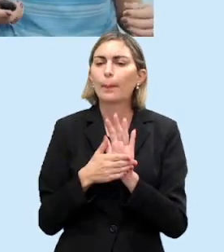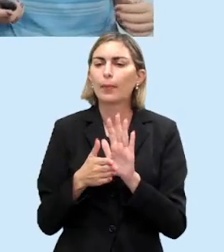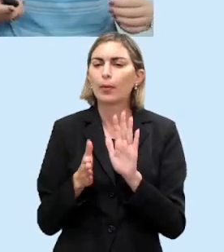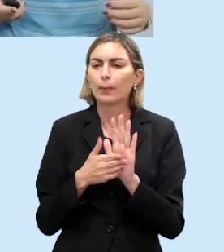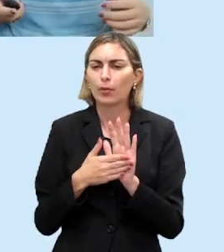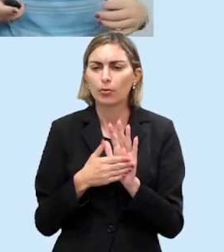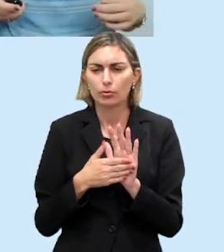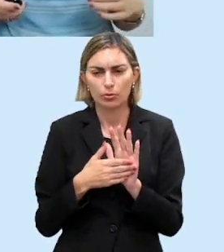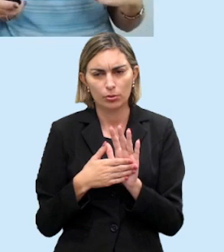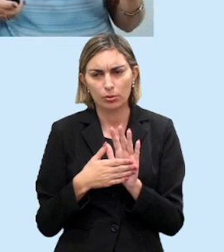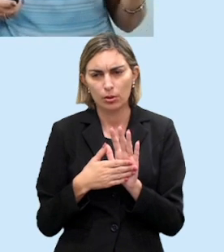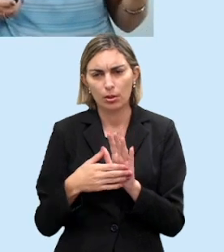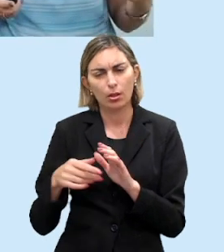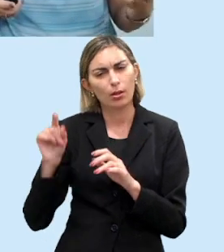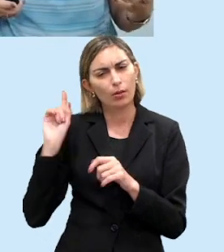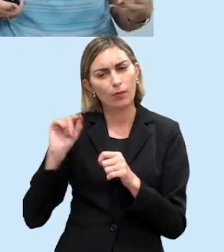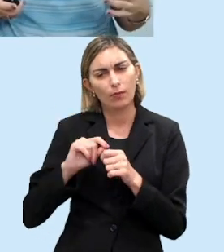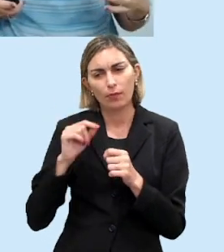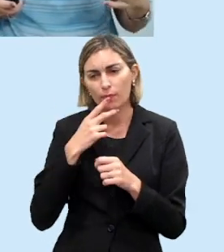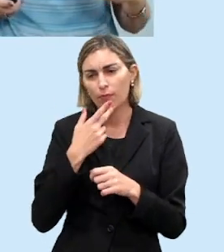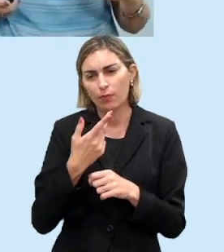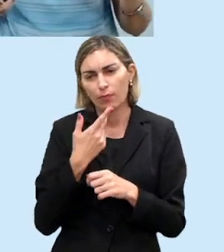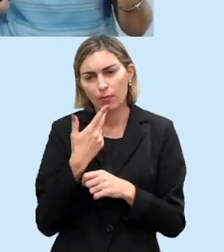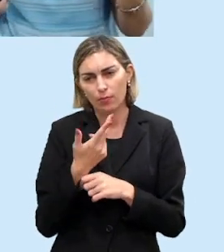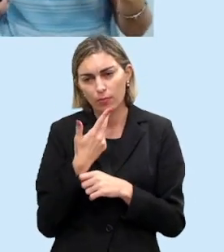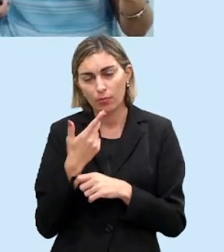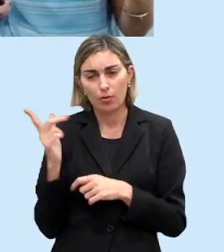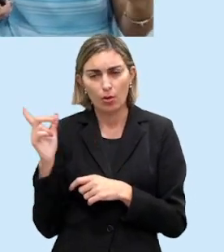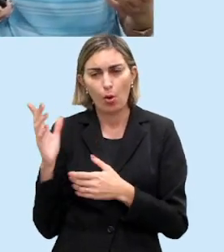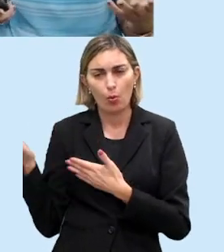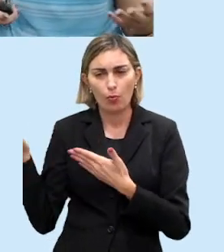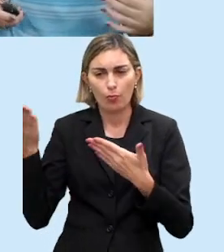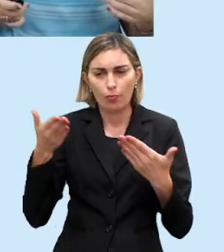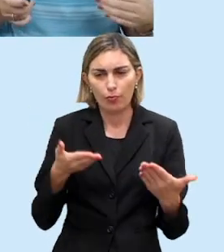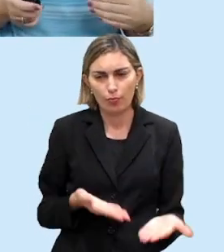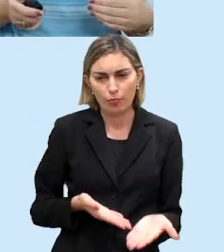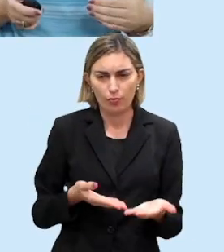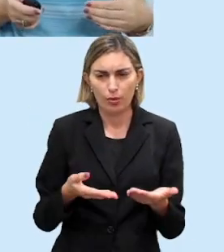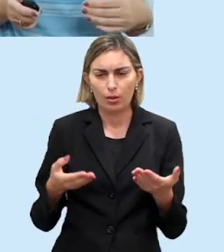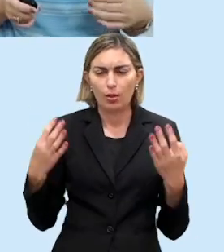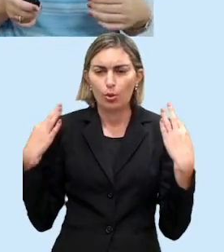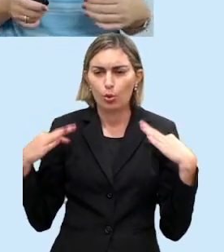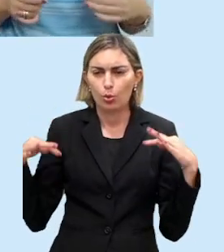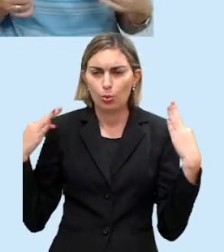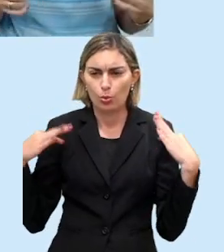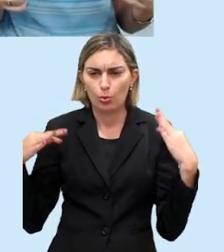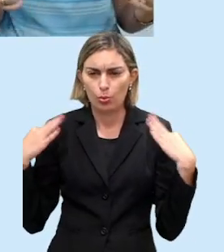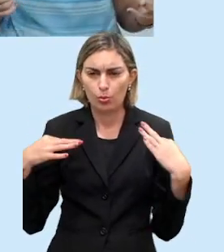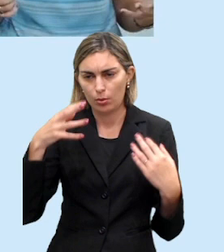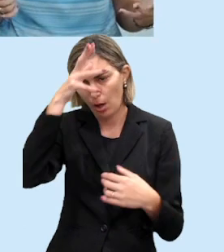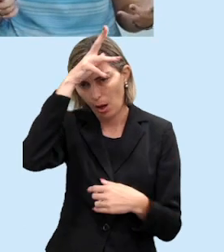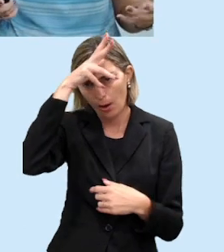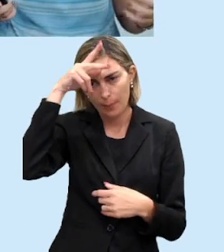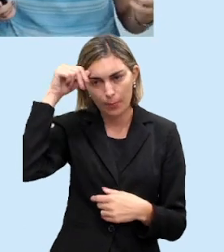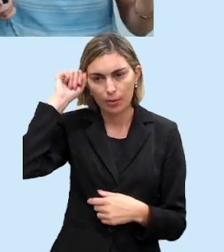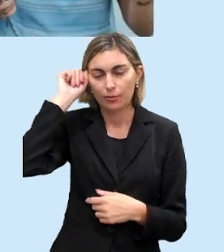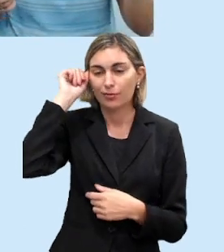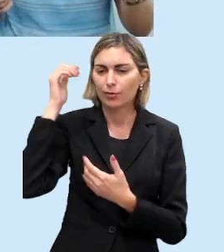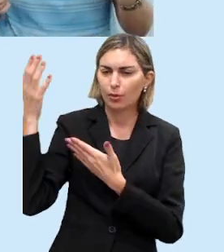aqui? Era falar, não é, era um convite ao turismo à Amazônia, e ele quis fazer